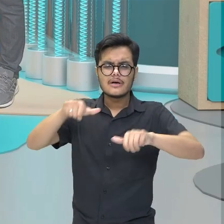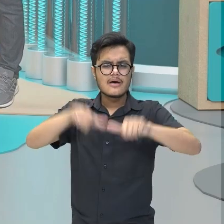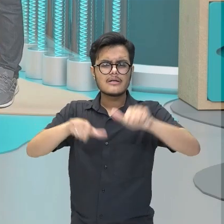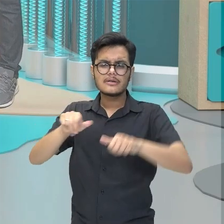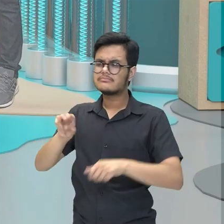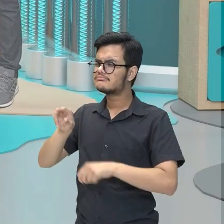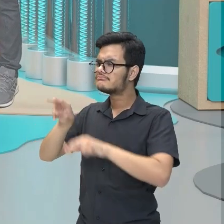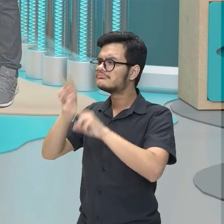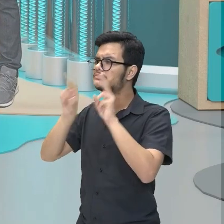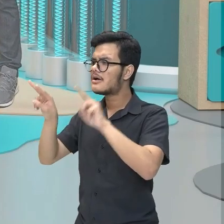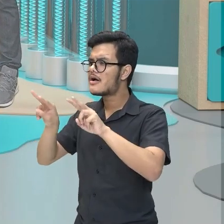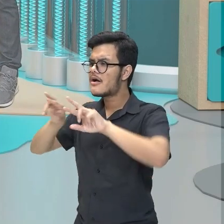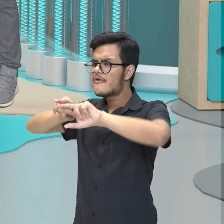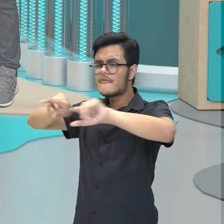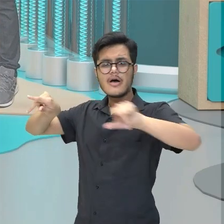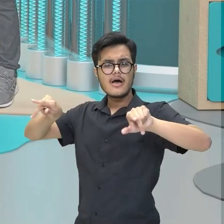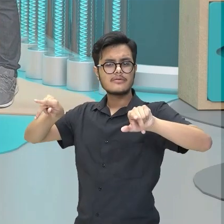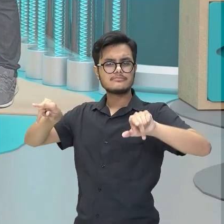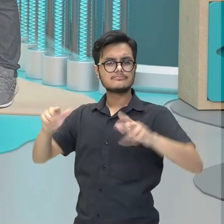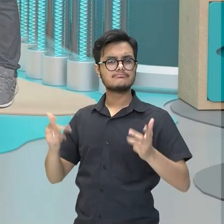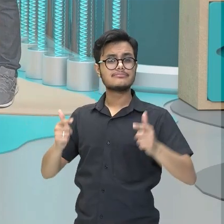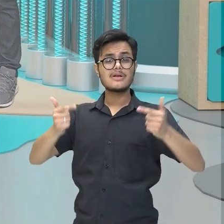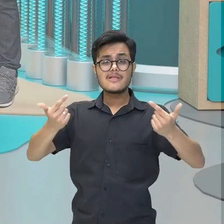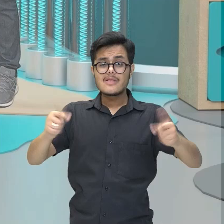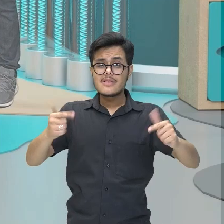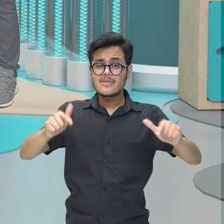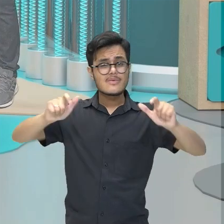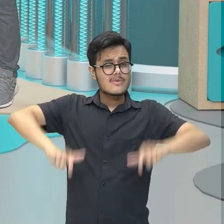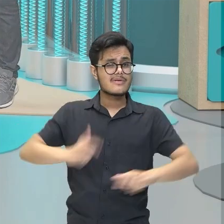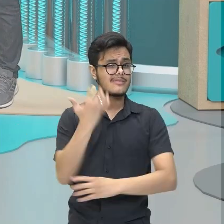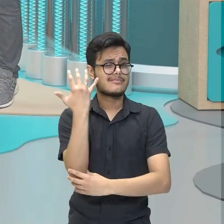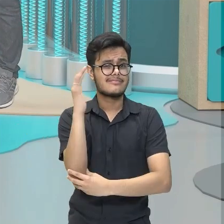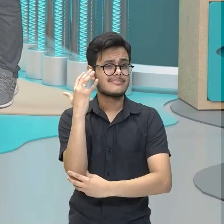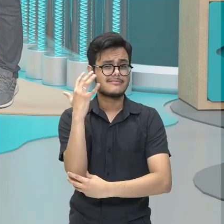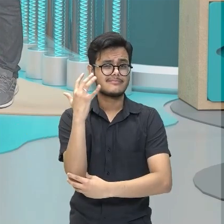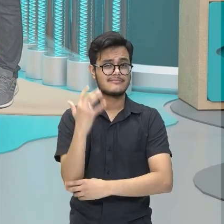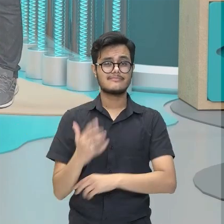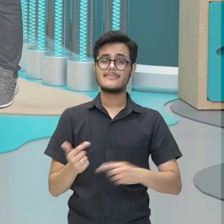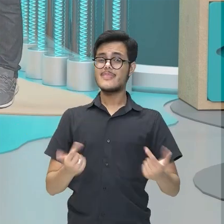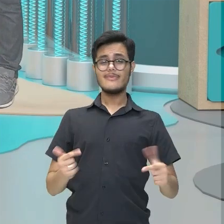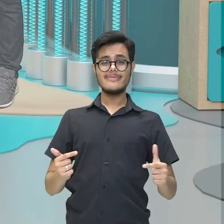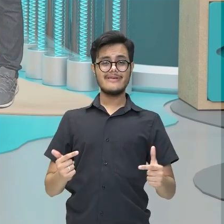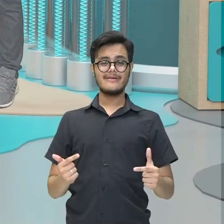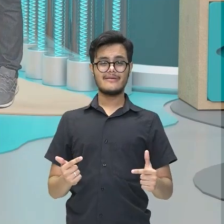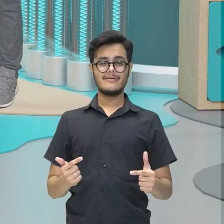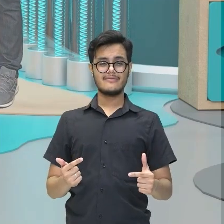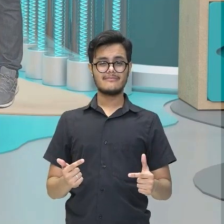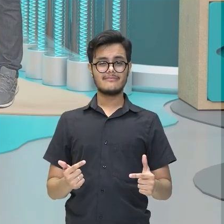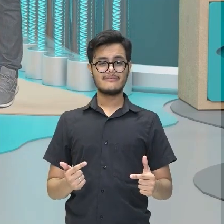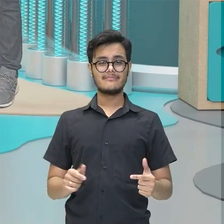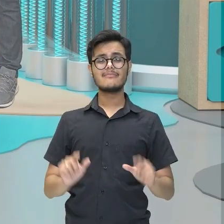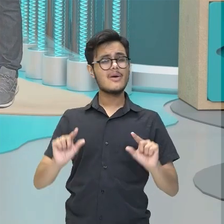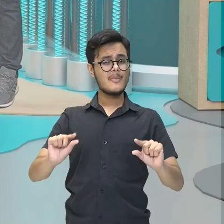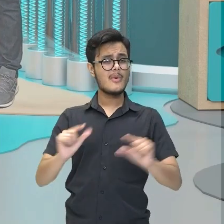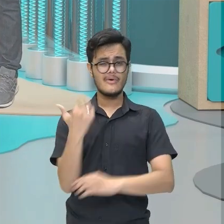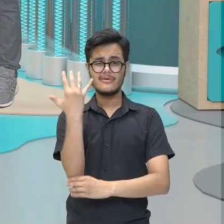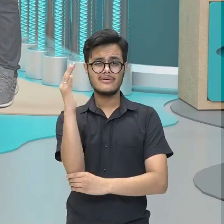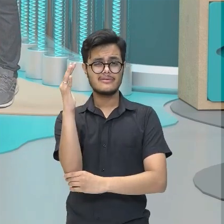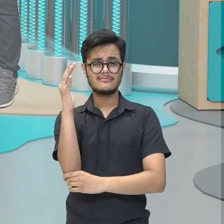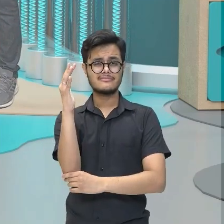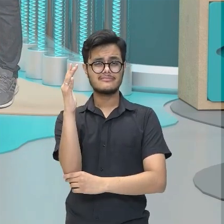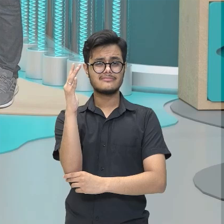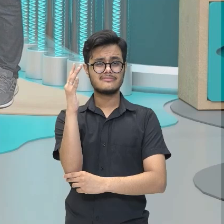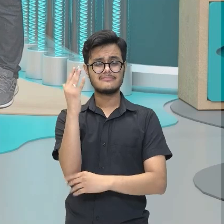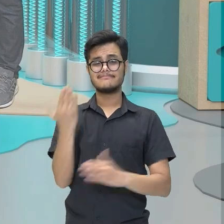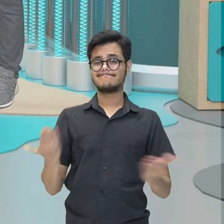Como em tantas outras no nosso país, a gente pode perceber a ausência de áreas verdes. Nós temos poucas áreas verdes, olha só, poucas casas com alguma árvore,